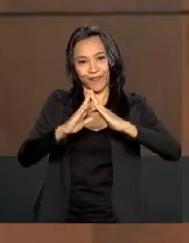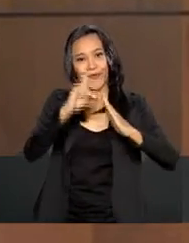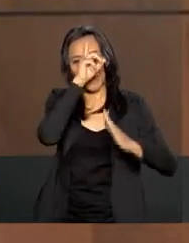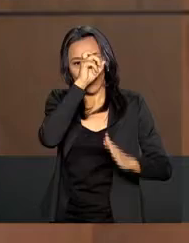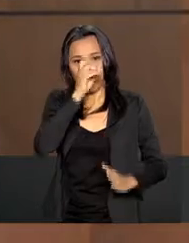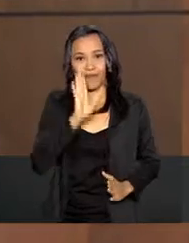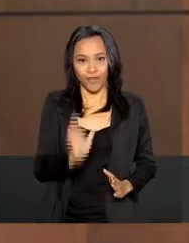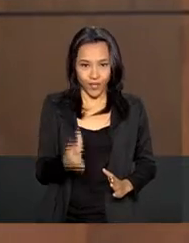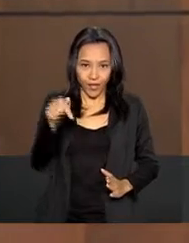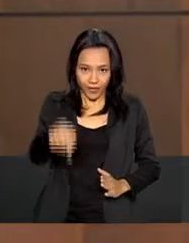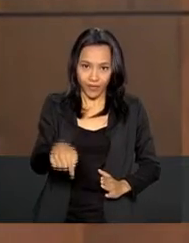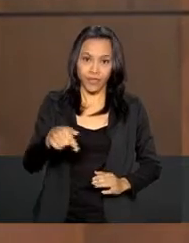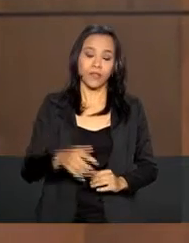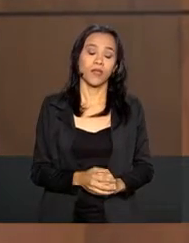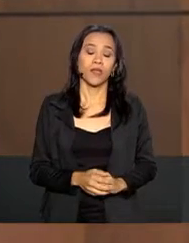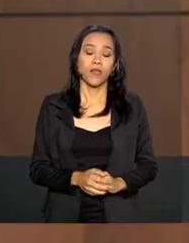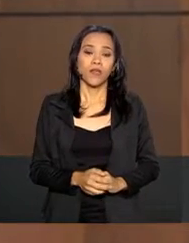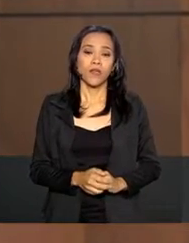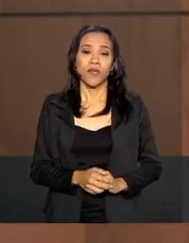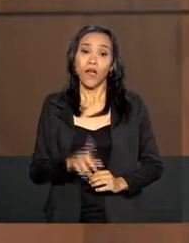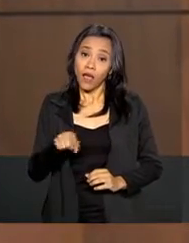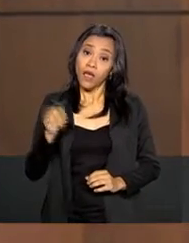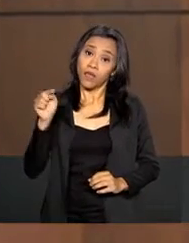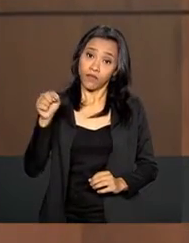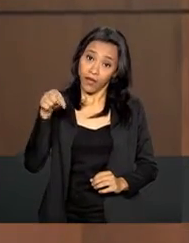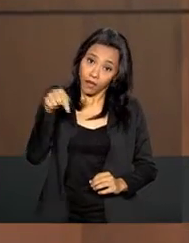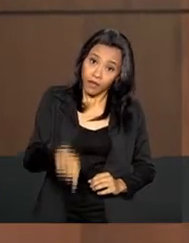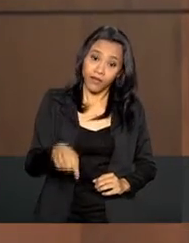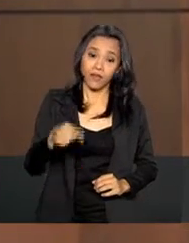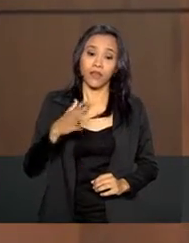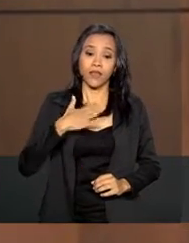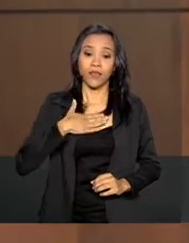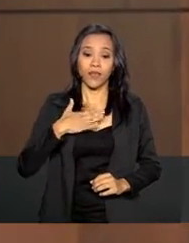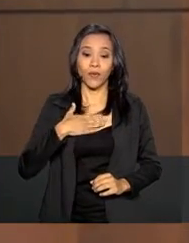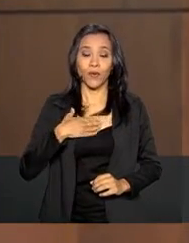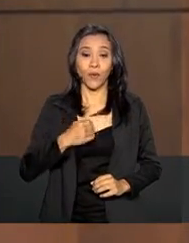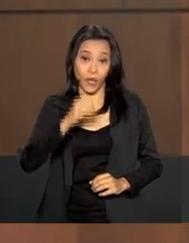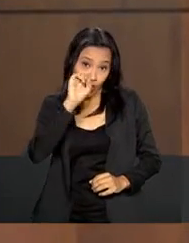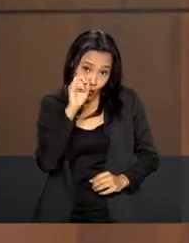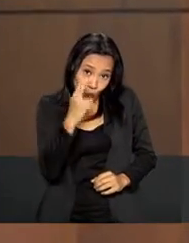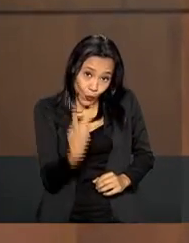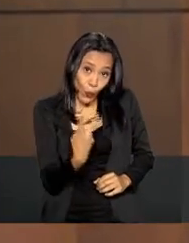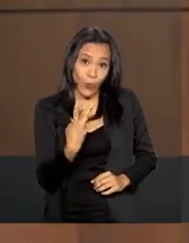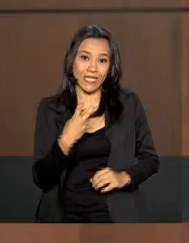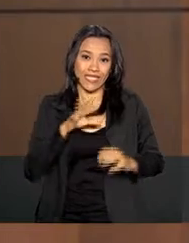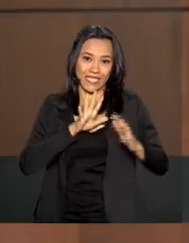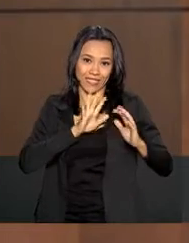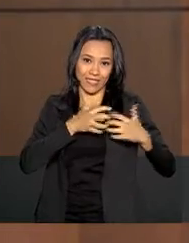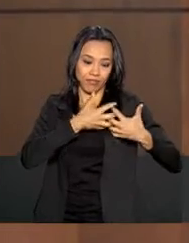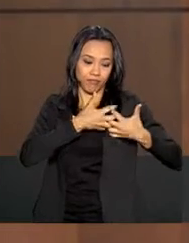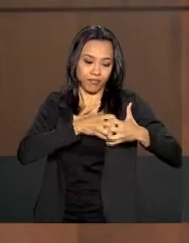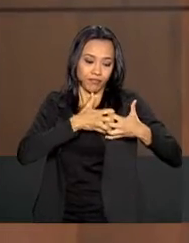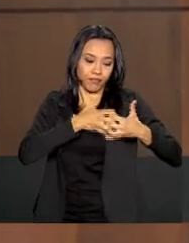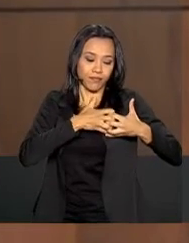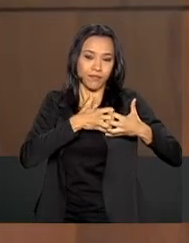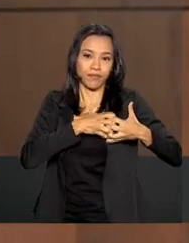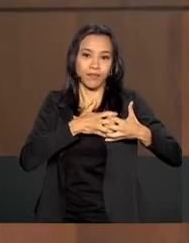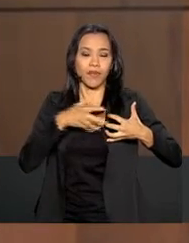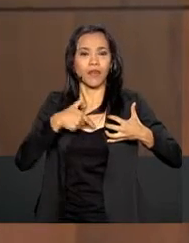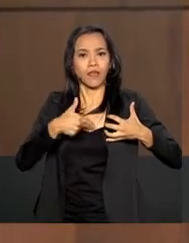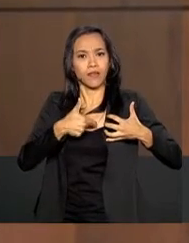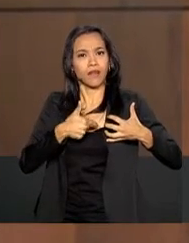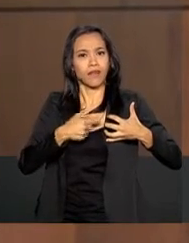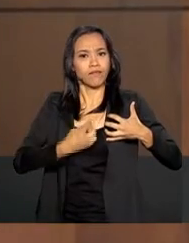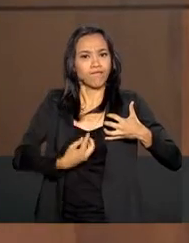na verdade é eu coloquei dois stents não é e que melhoraram enormemente